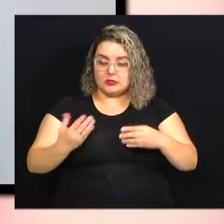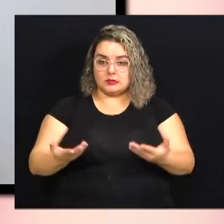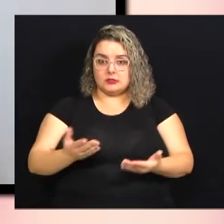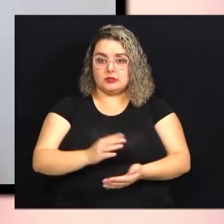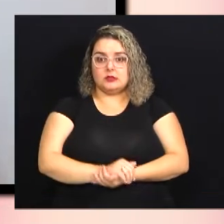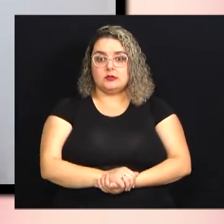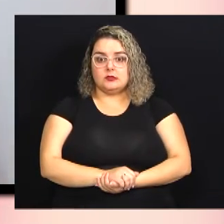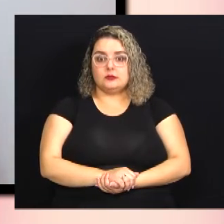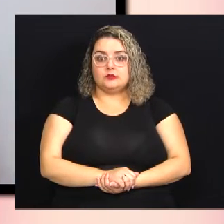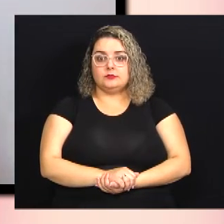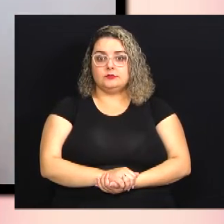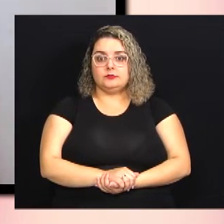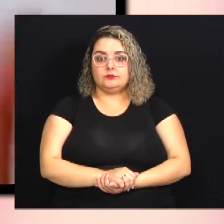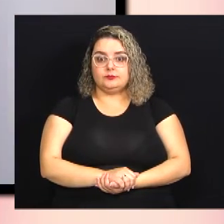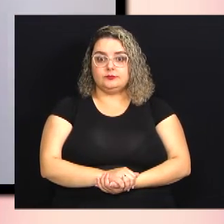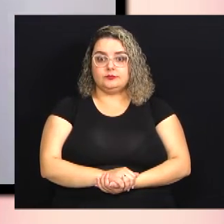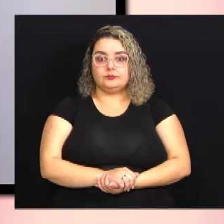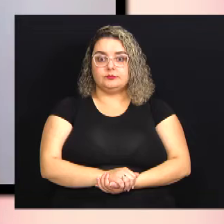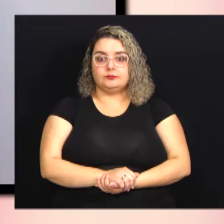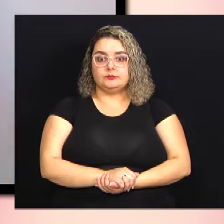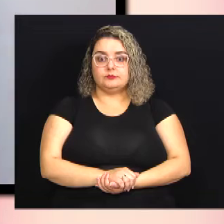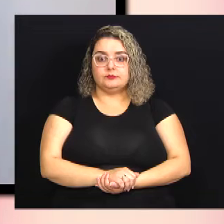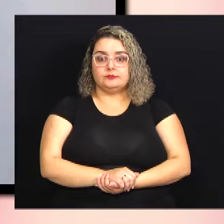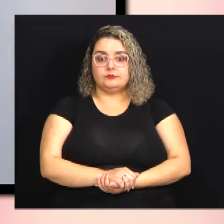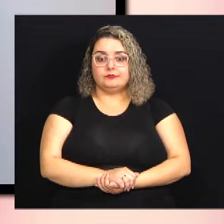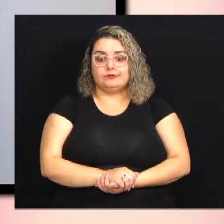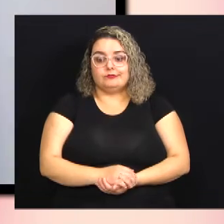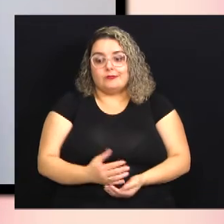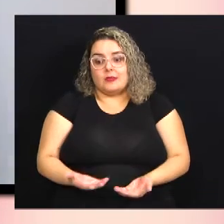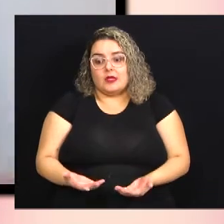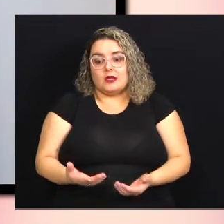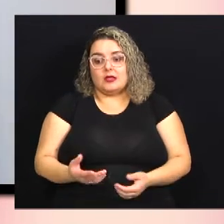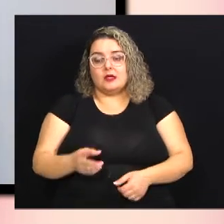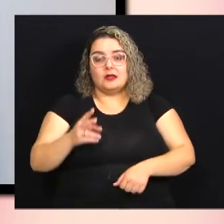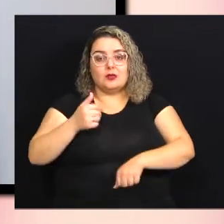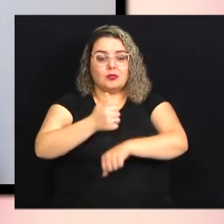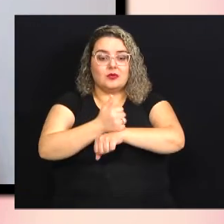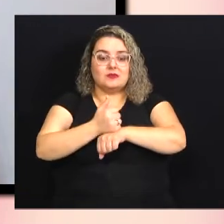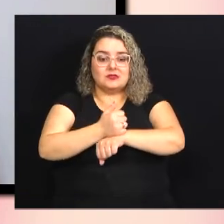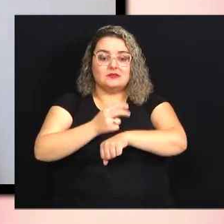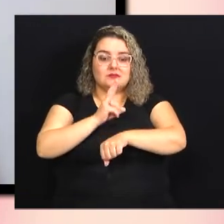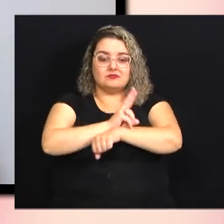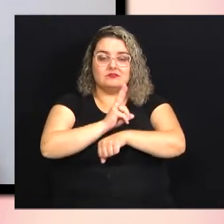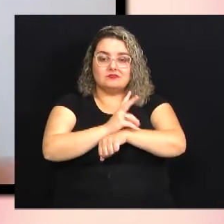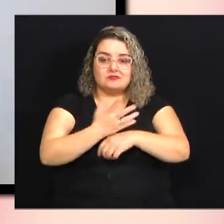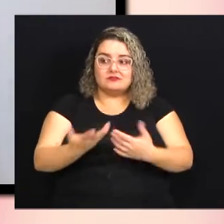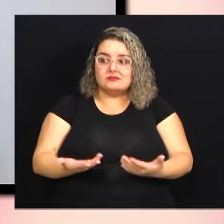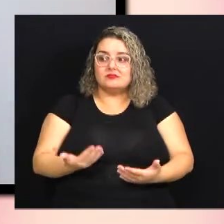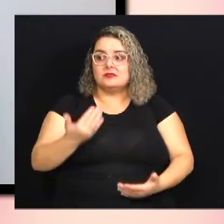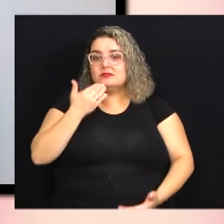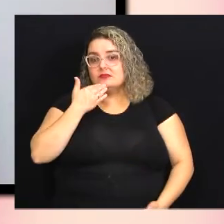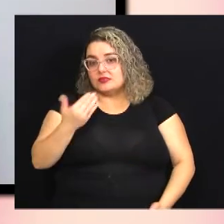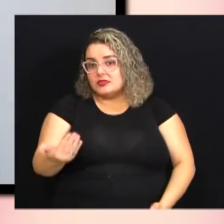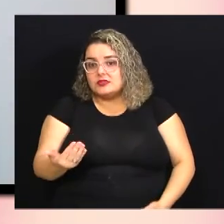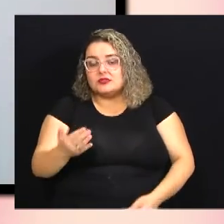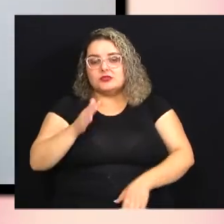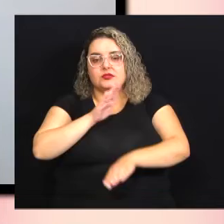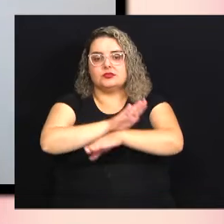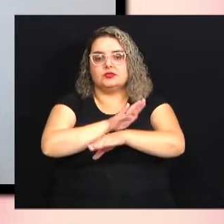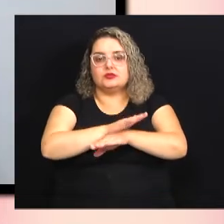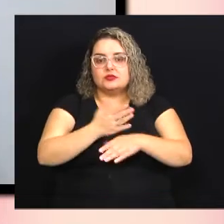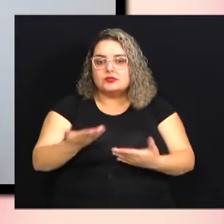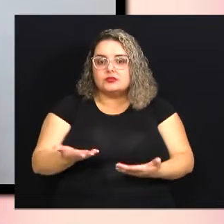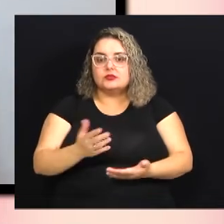né? E é desgastante para o cuidador. O cuidador vai tendo que solicitar ajuda,